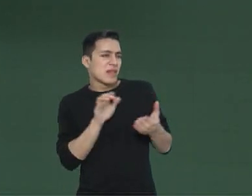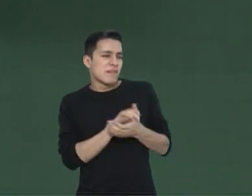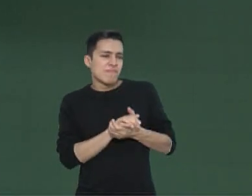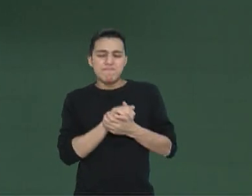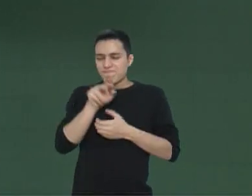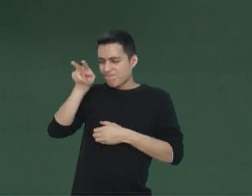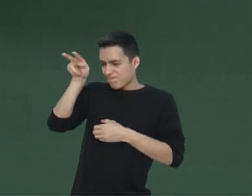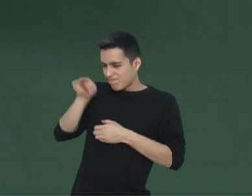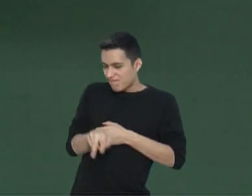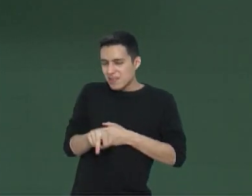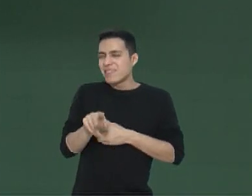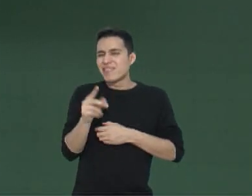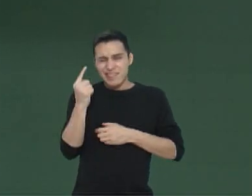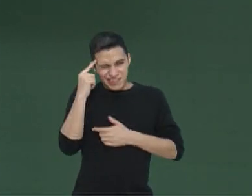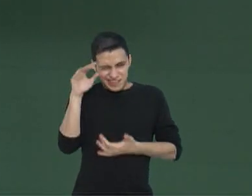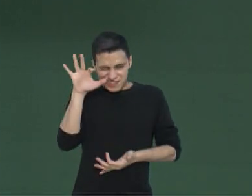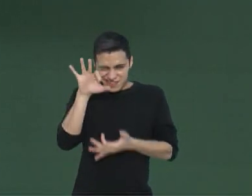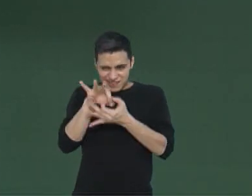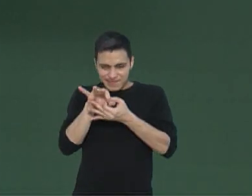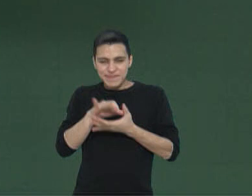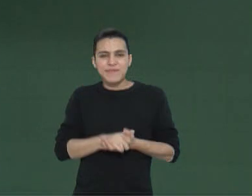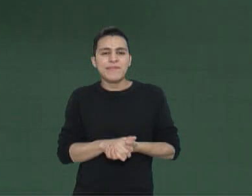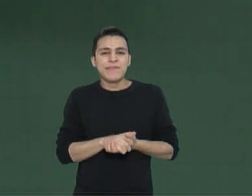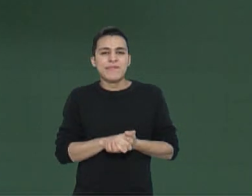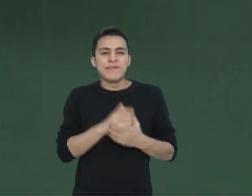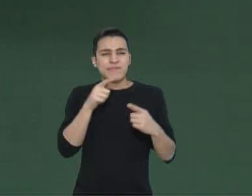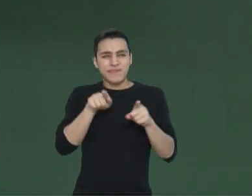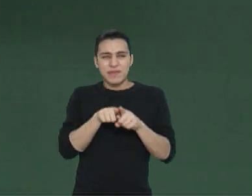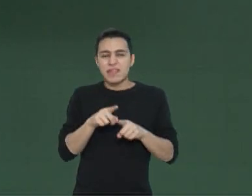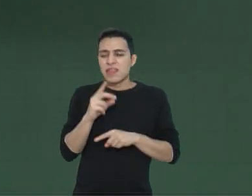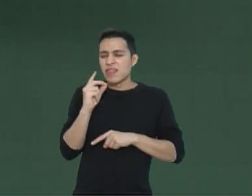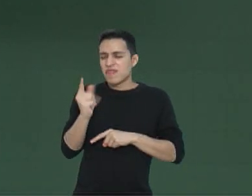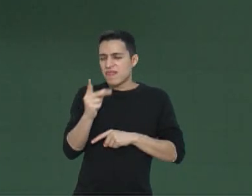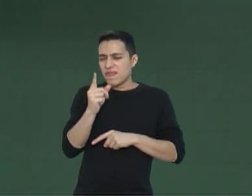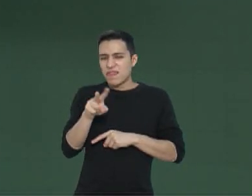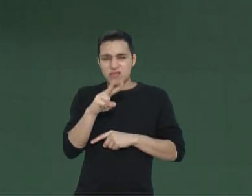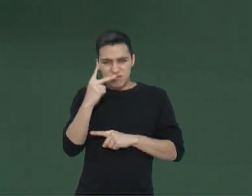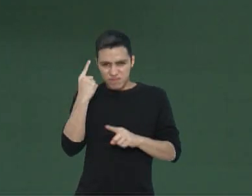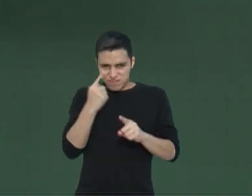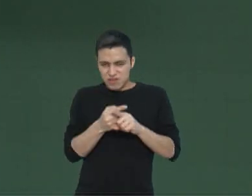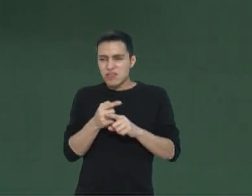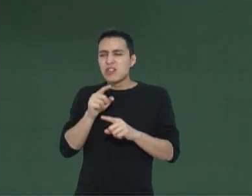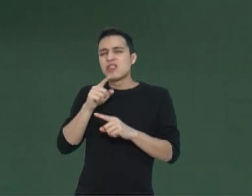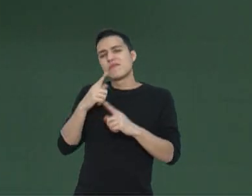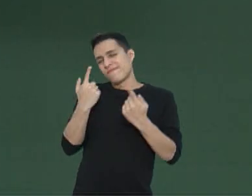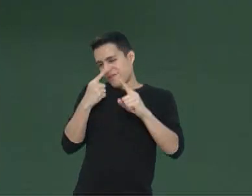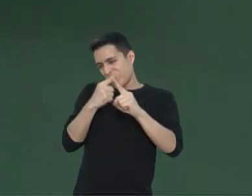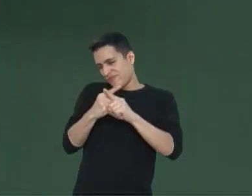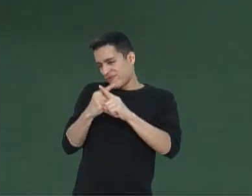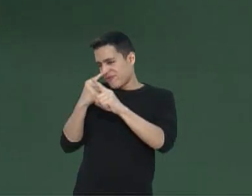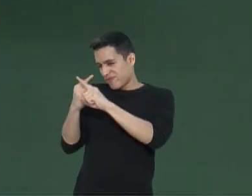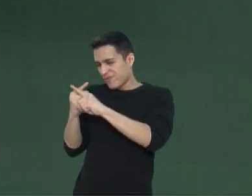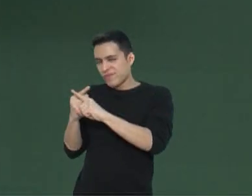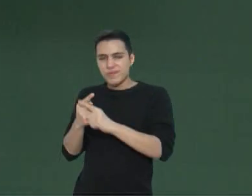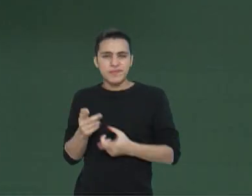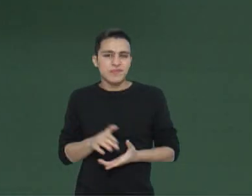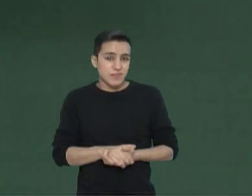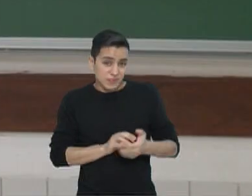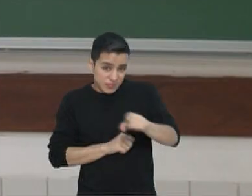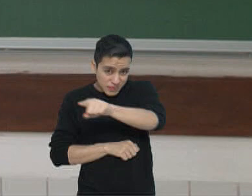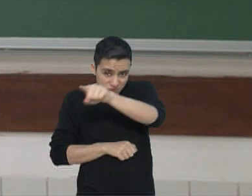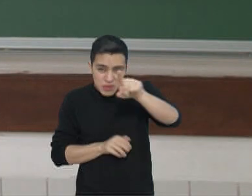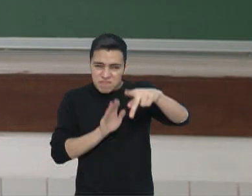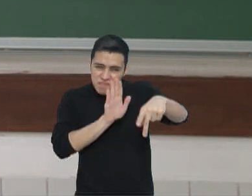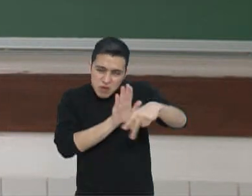1 vez, as 2 barras 1 vez e estalar dos dedos 2 vezes. Os 2x. Façam